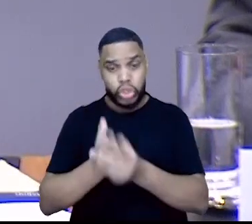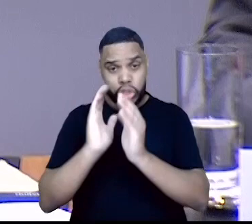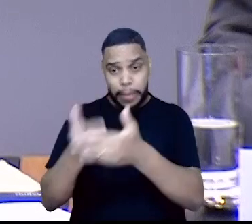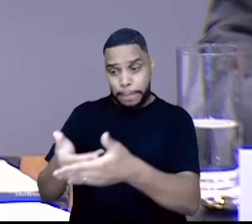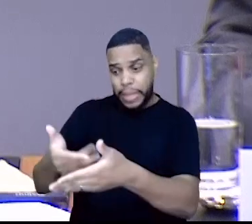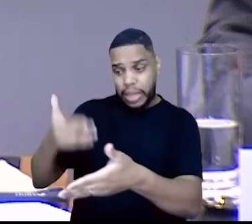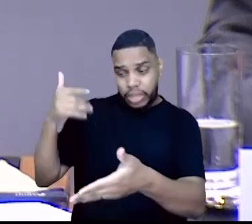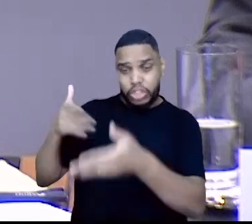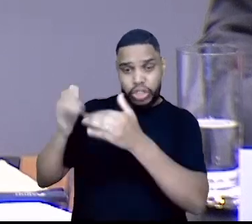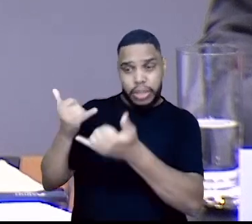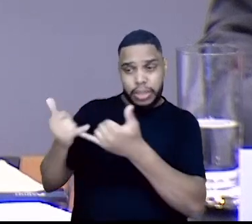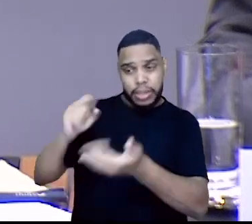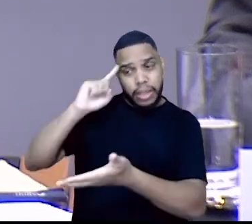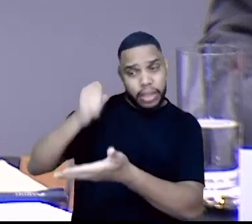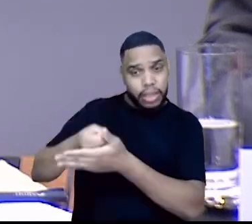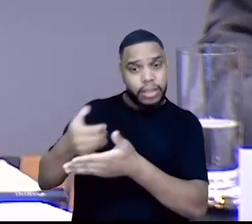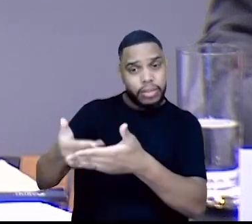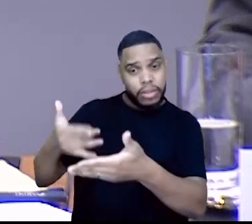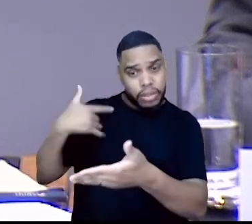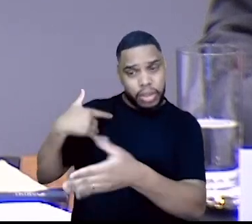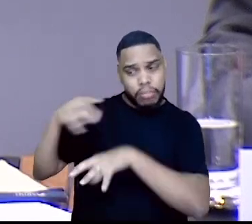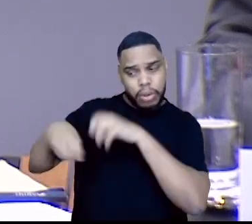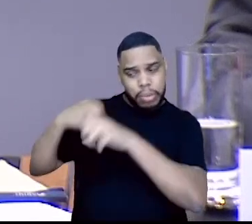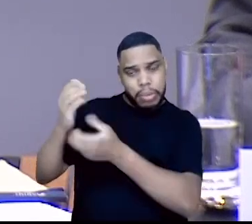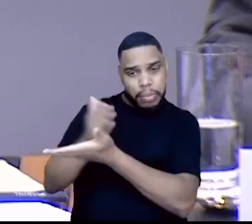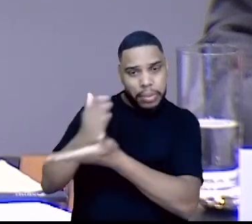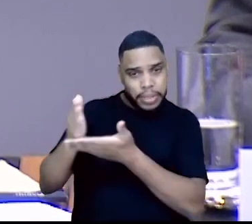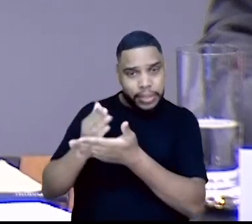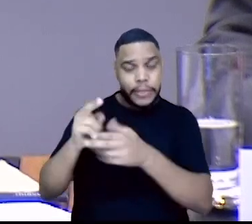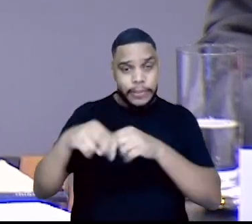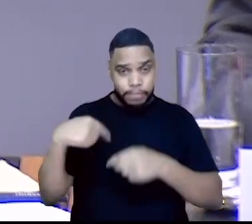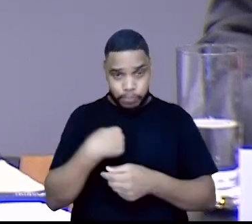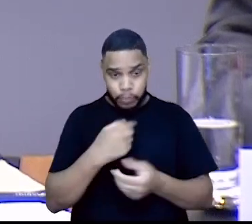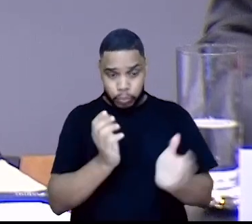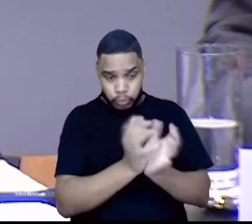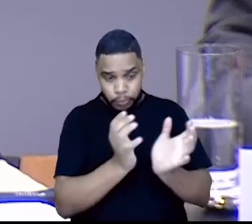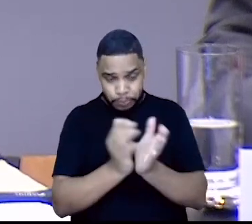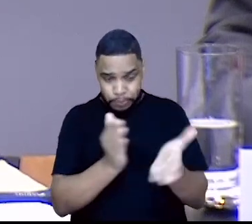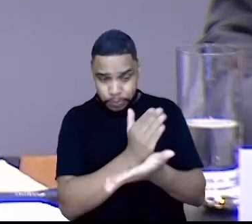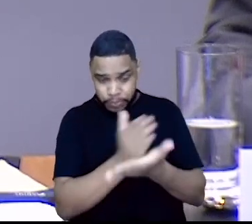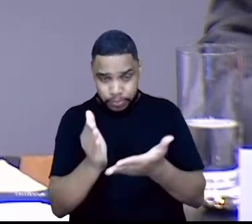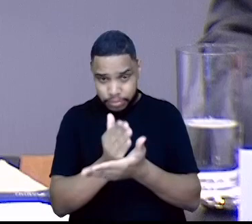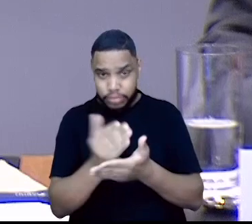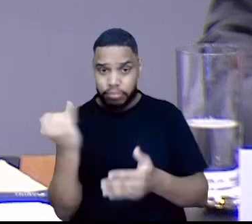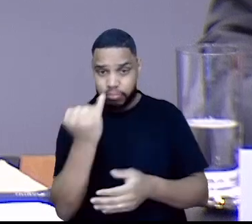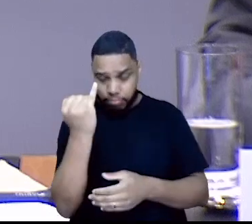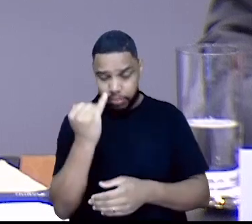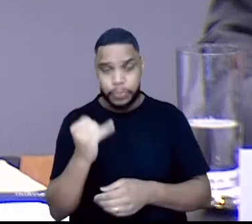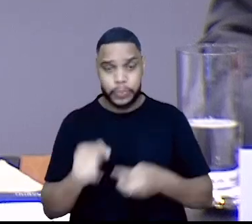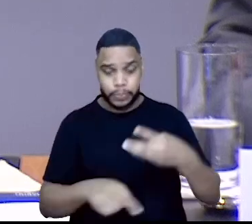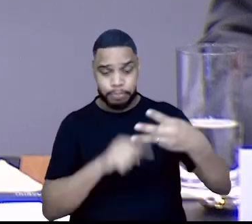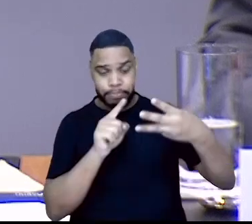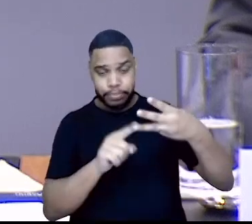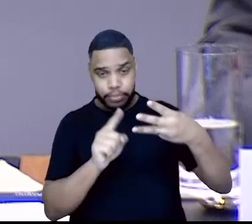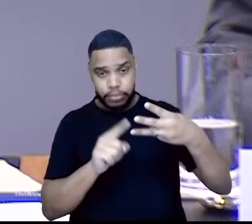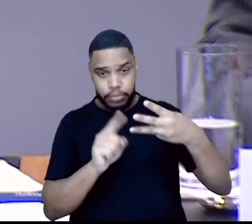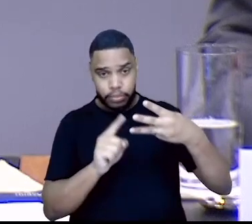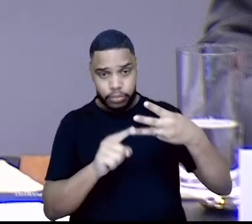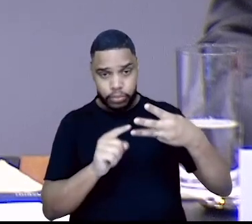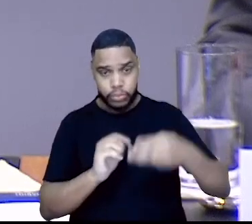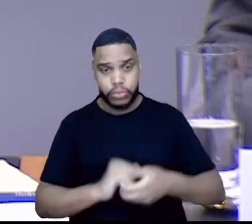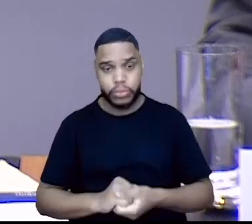repassar um pouco as categorias essenciais para nós trabalharmos com os precedentes, e, em terceiro lugar,